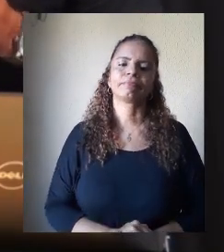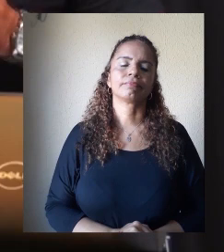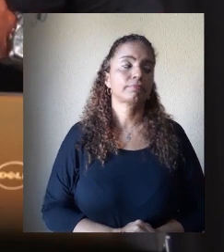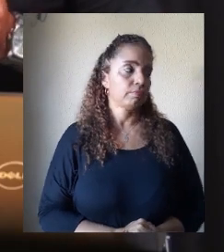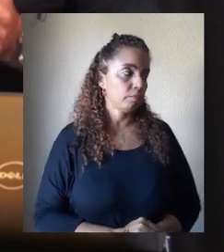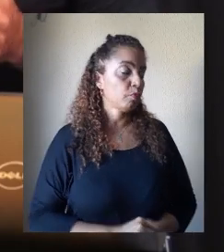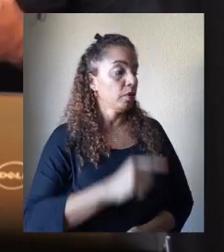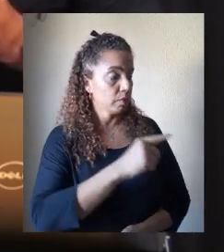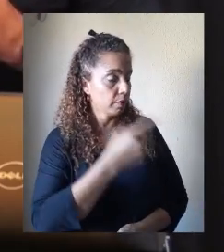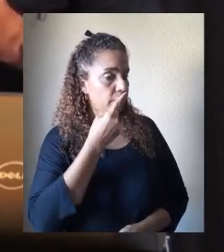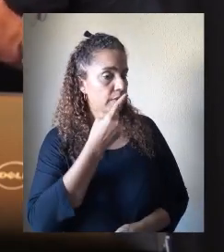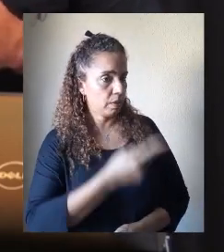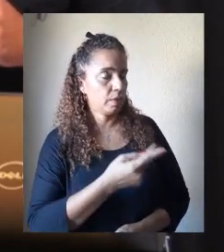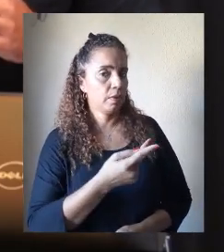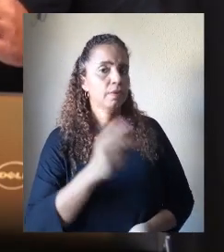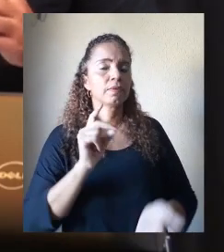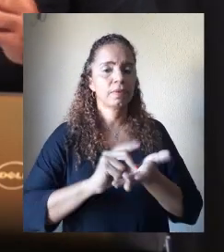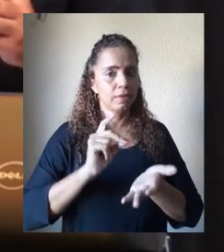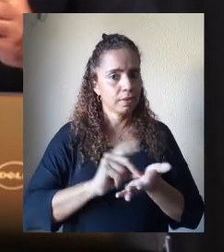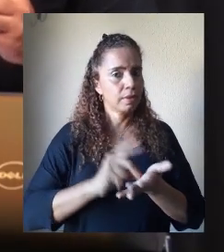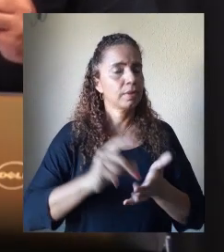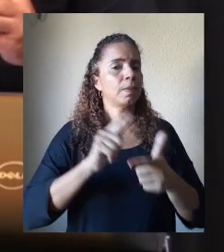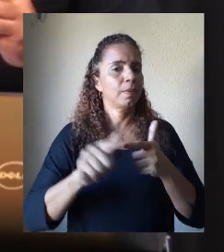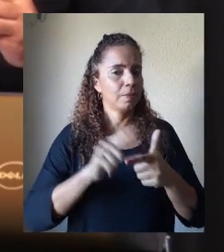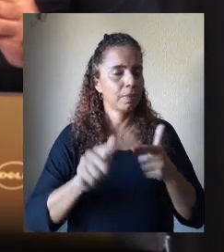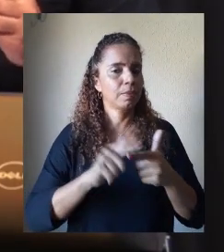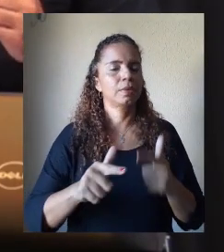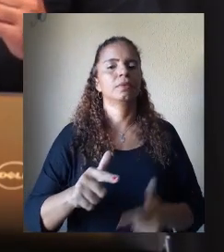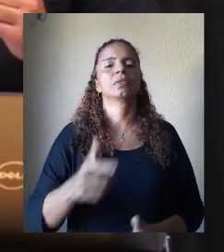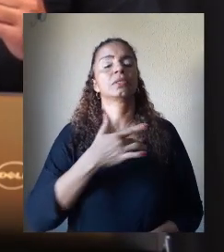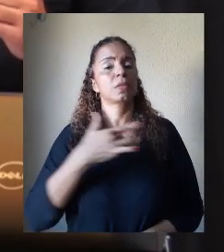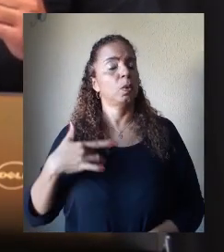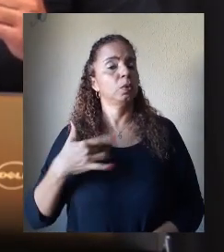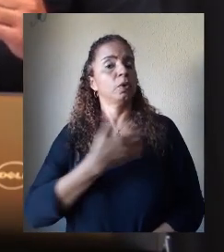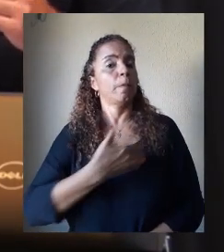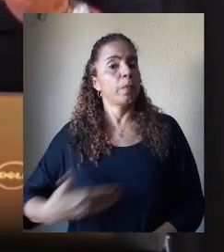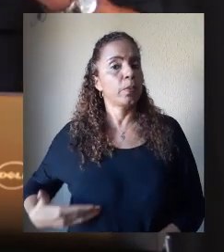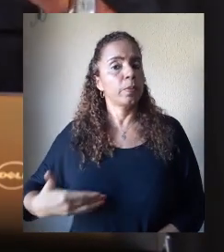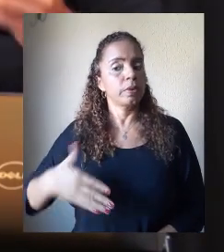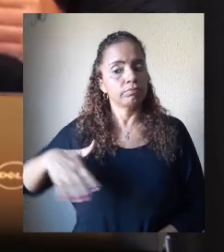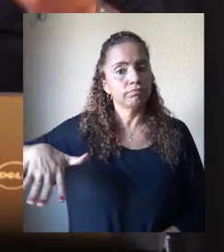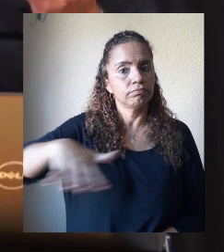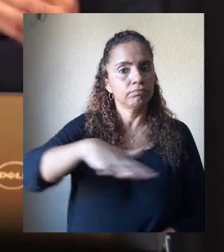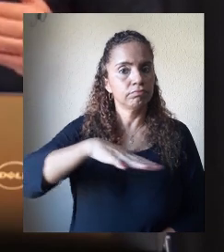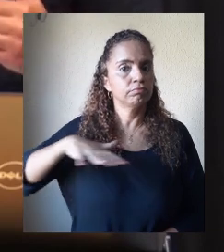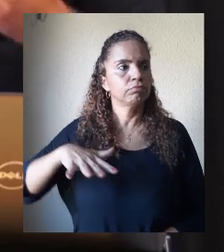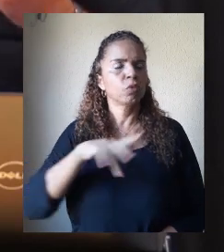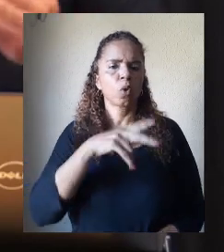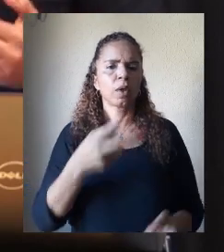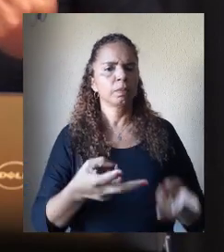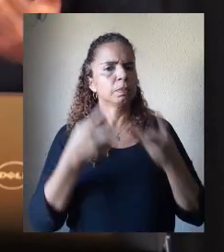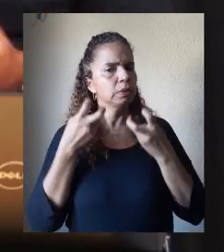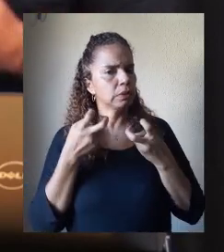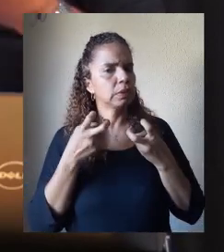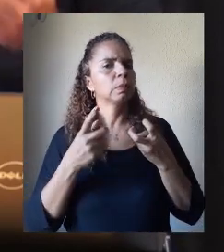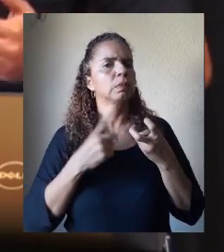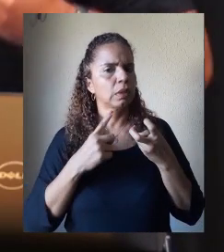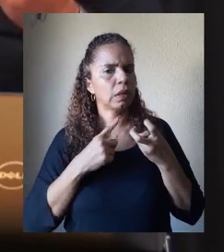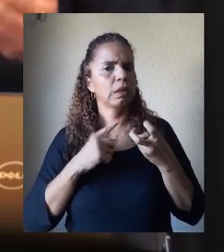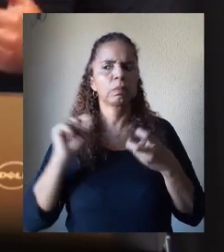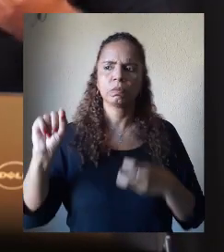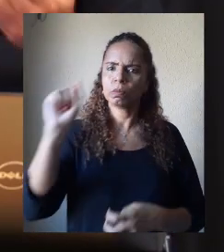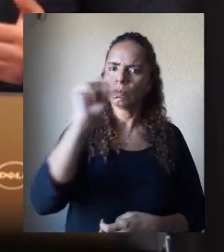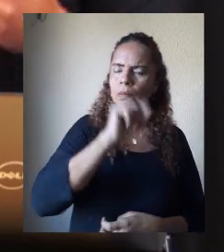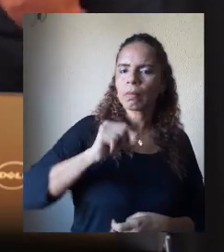Guilherme, assim, você falou realmente dessa questão da saúde pública. A gente pôde observar várias respostas diferentes de